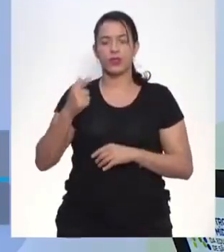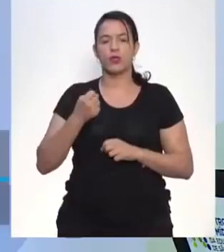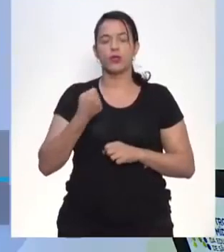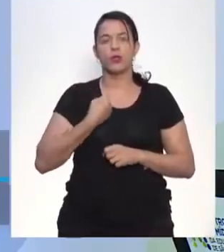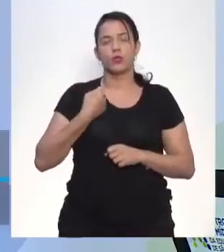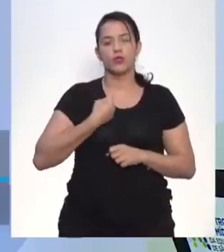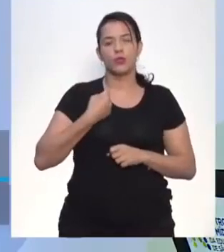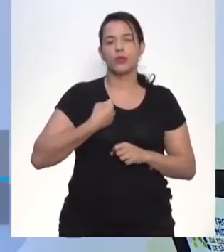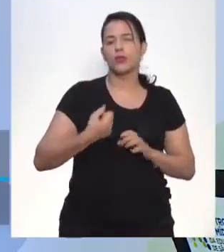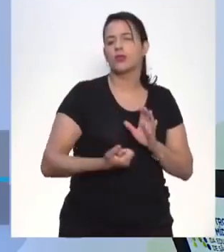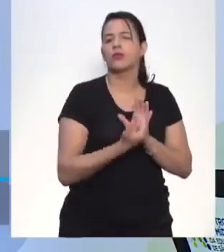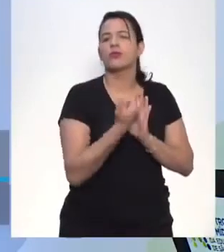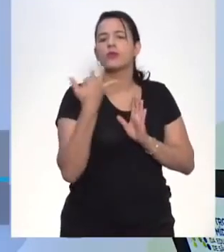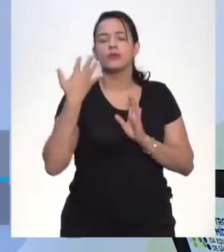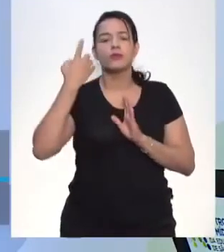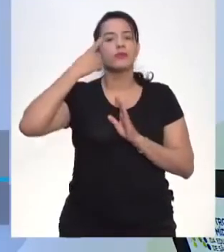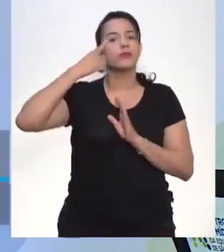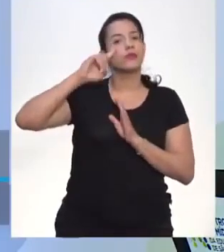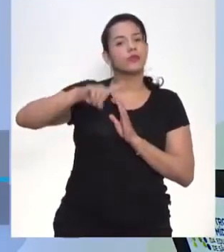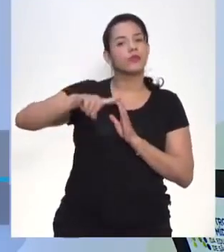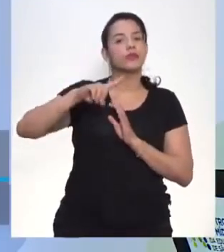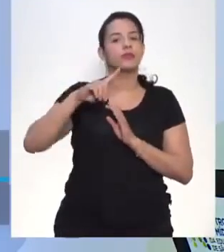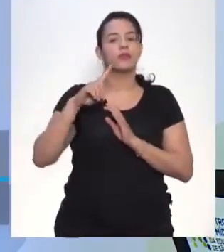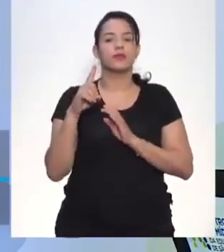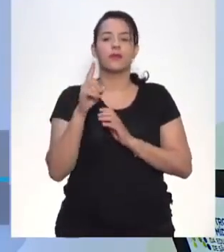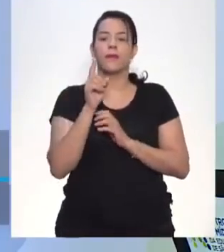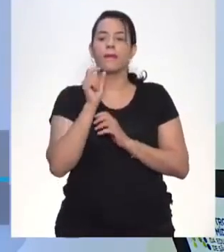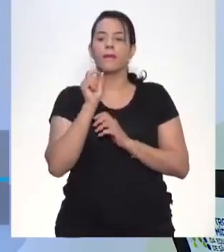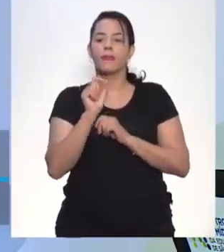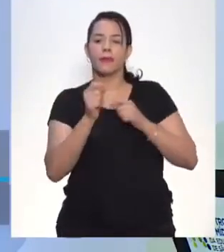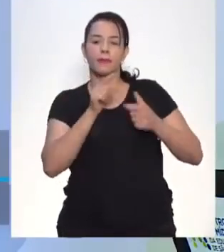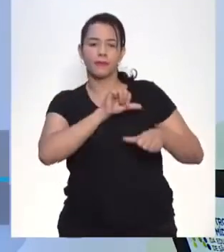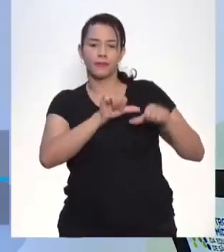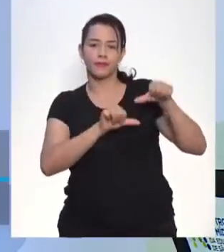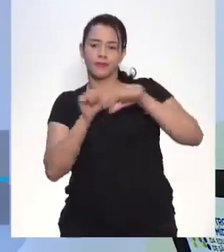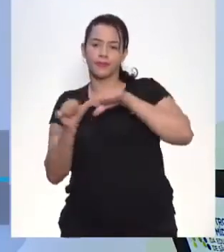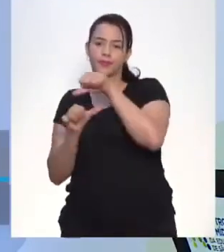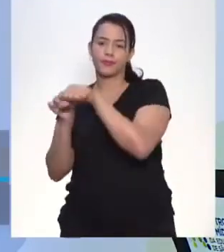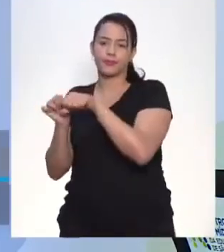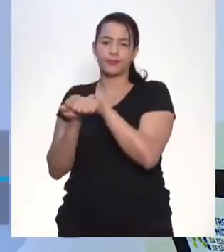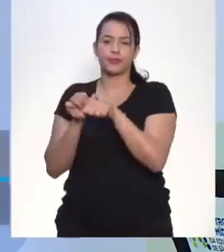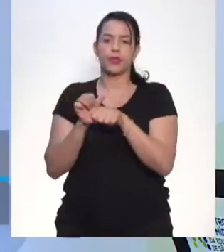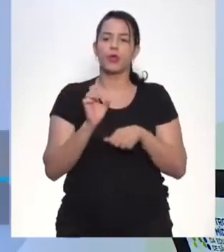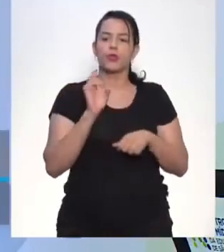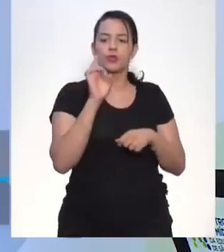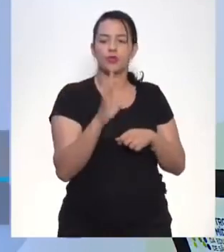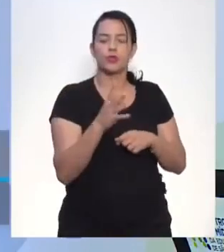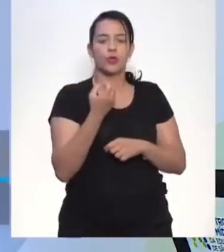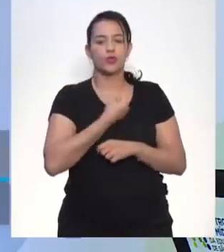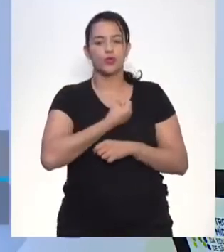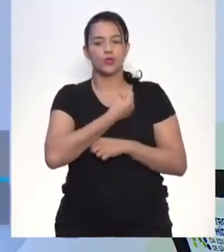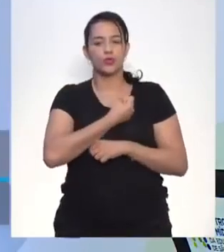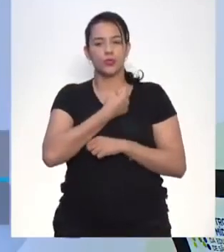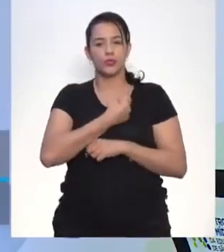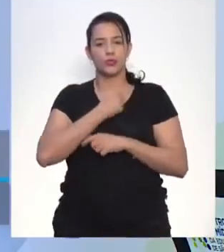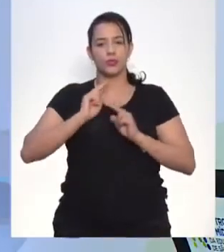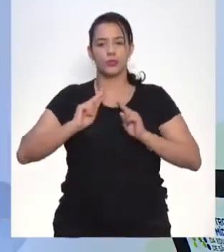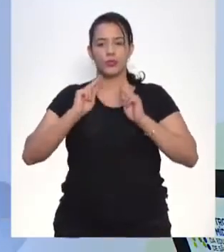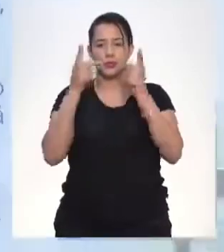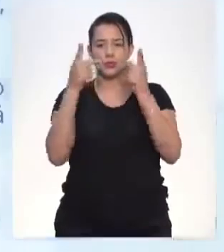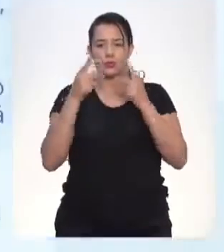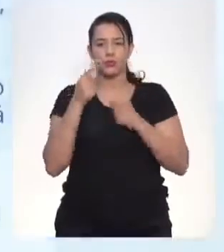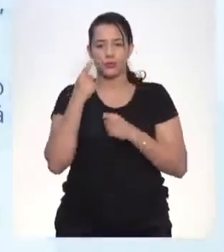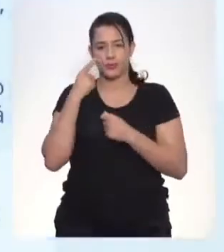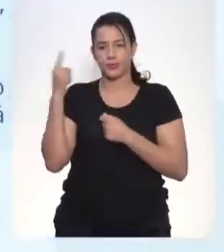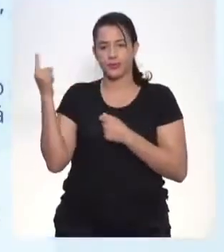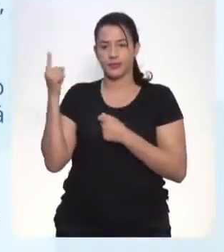cada quantos dias eles vão, no caso aí, se revezando. Então, eu só coloquei os múltiplos. Então, na telinha pode aparecer a resposta